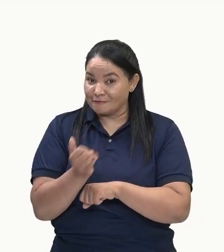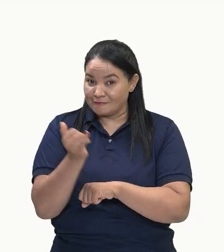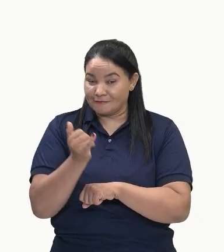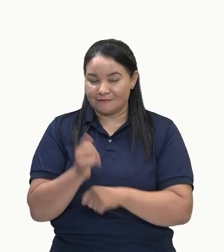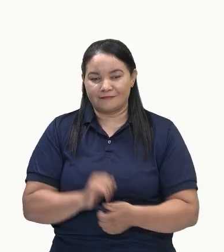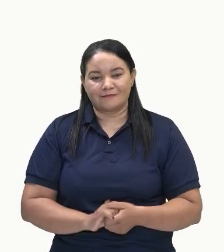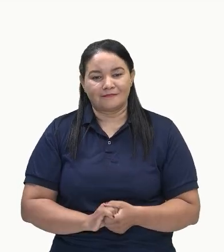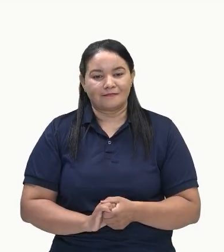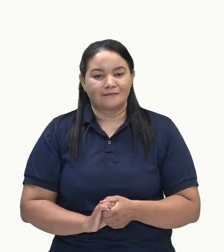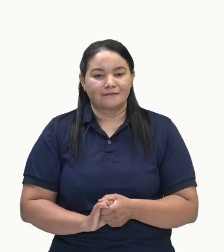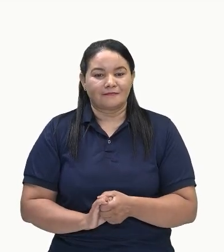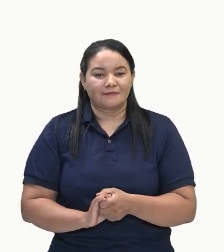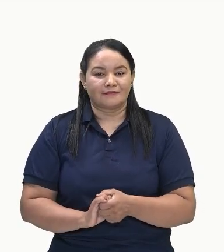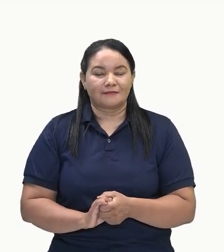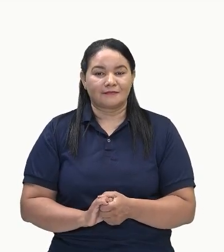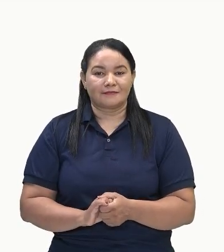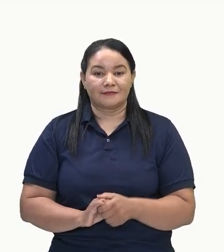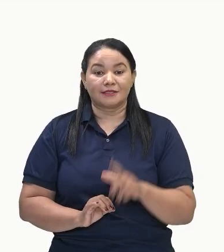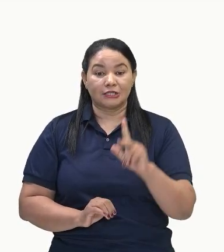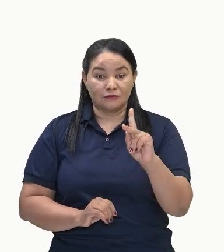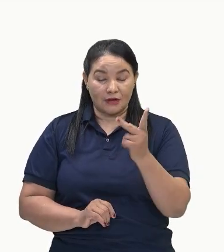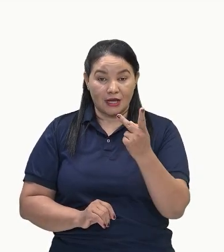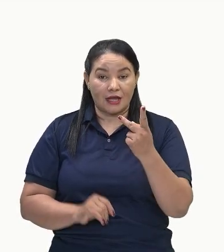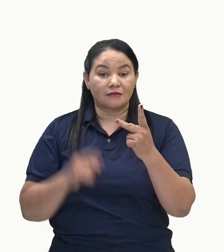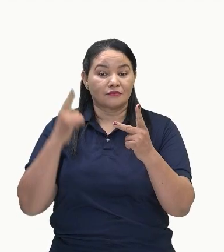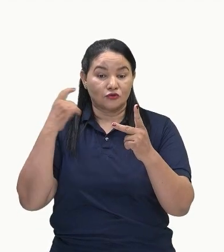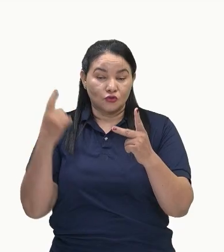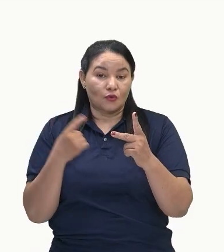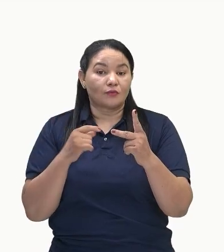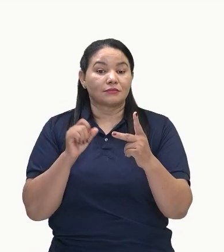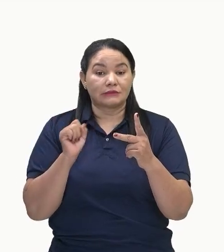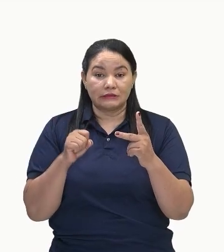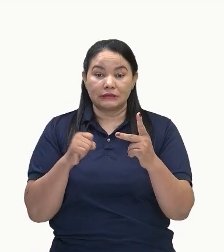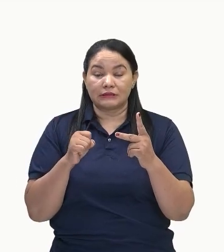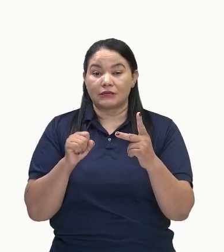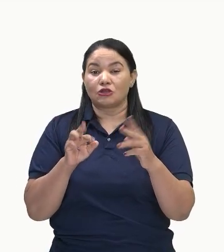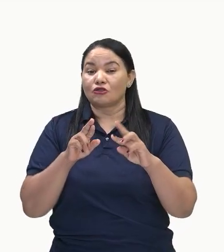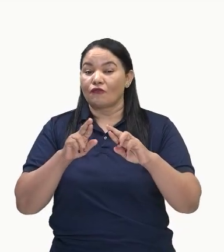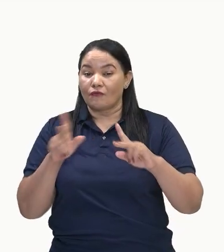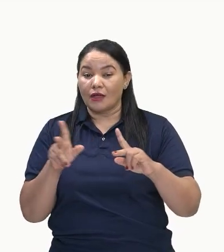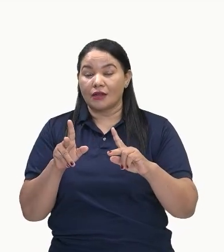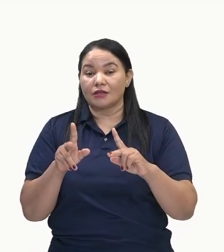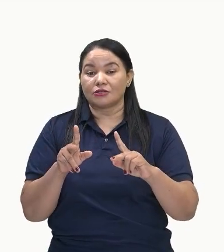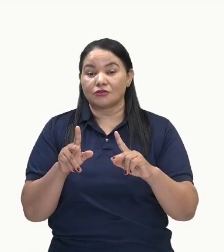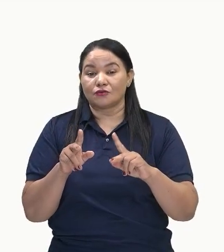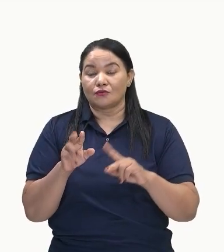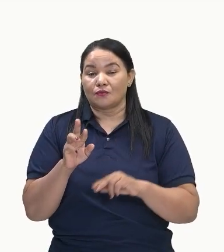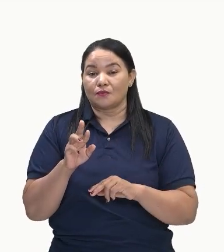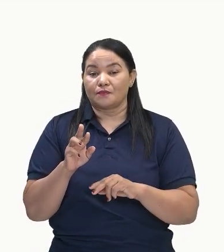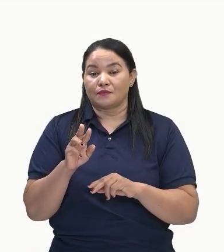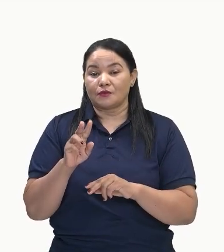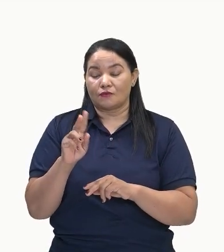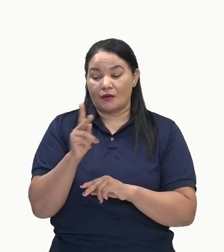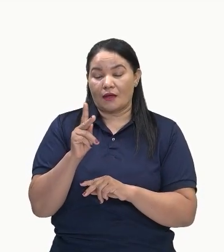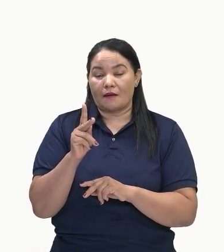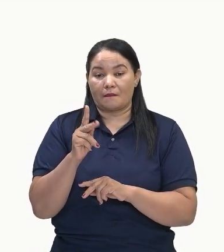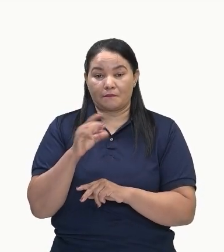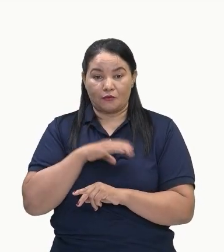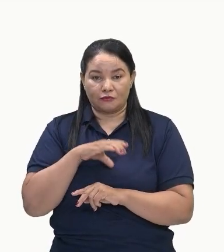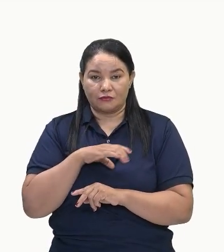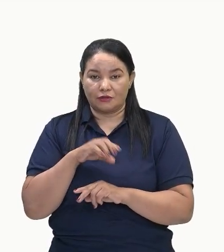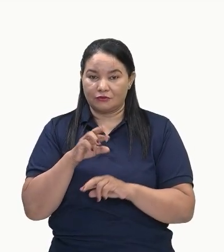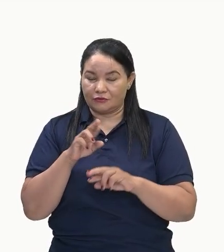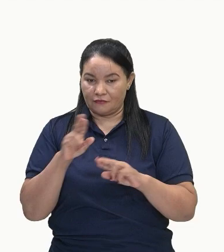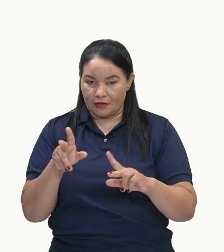O H na língua inglesa tem som sim e diverge do H, né, do H da língua portuguesa que não tem